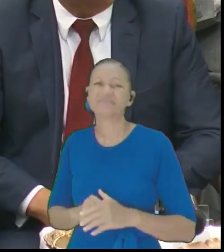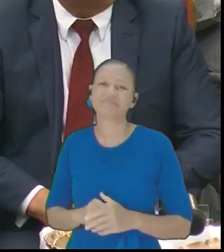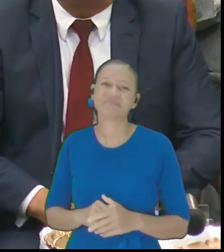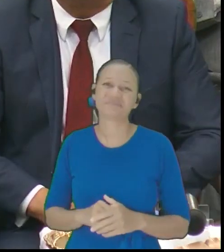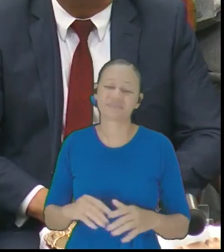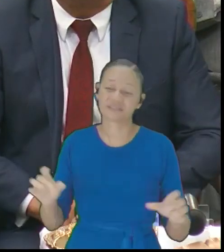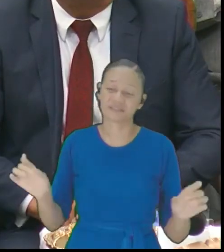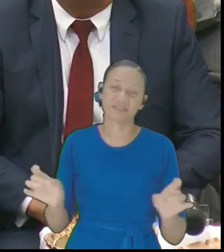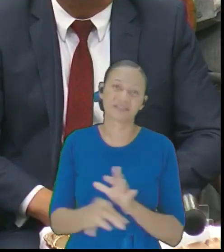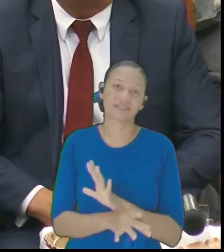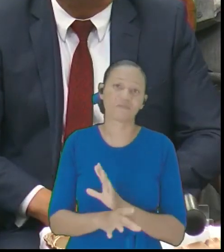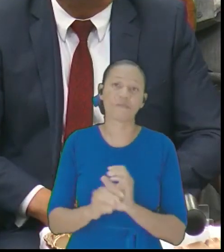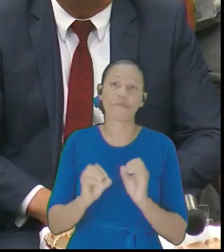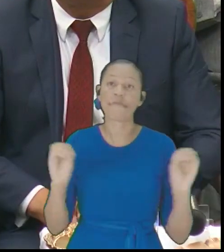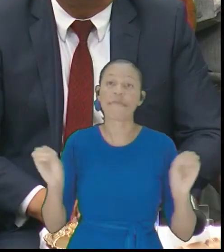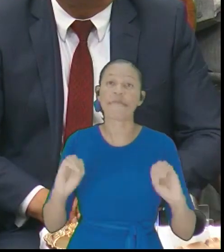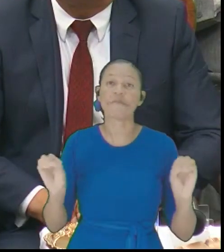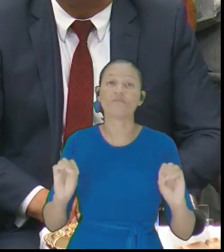Quase que termina em ninguém.